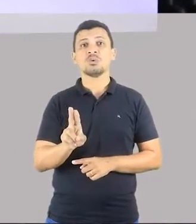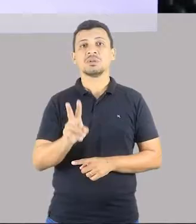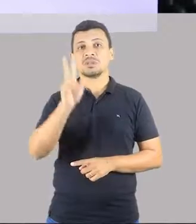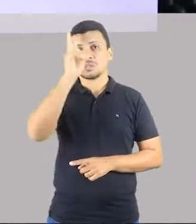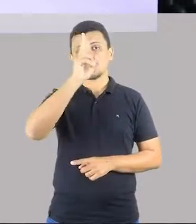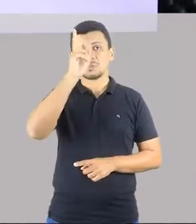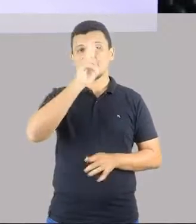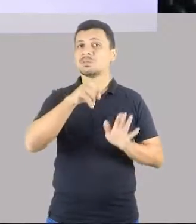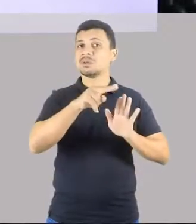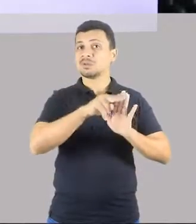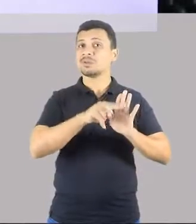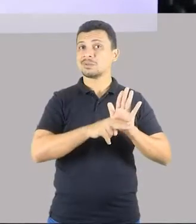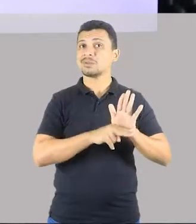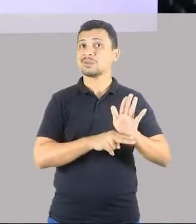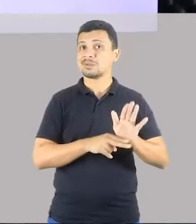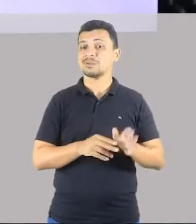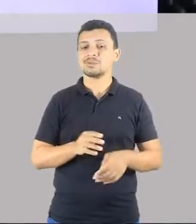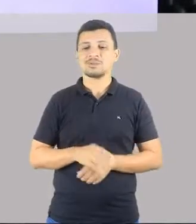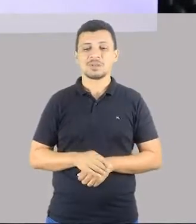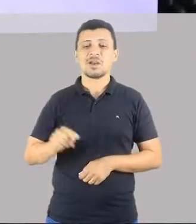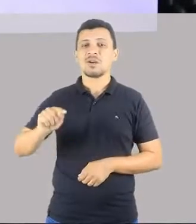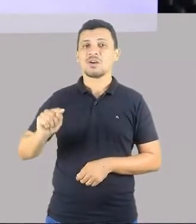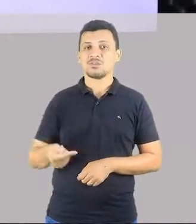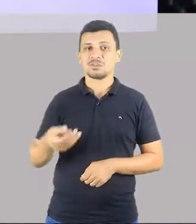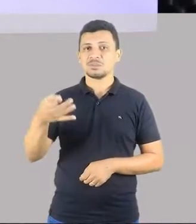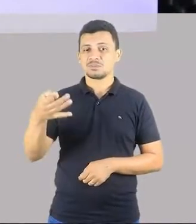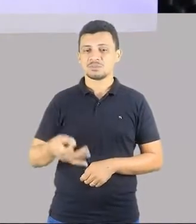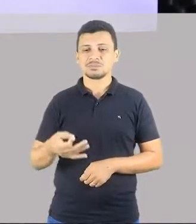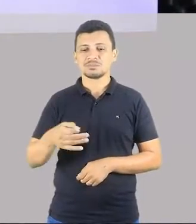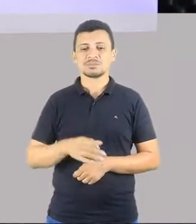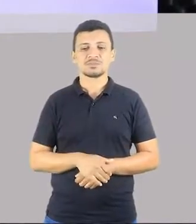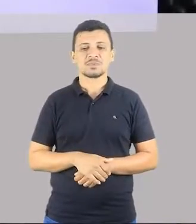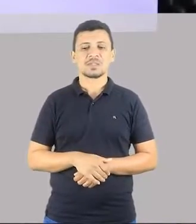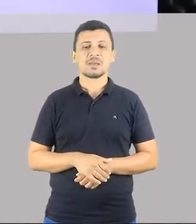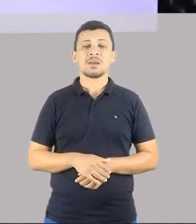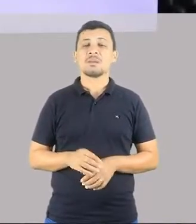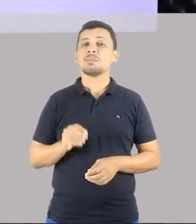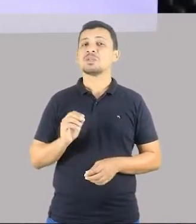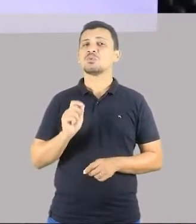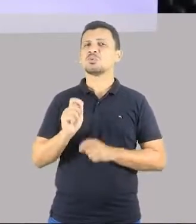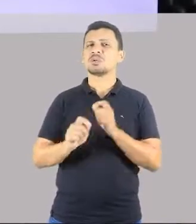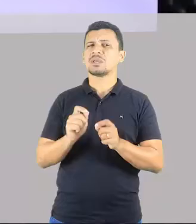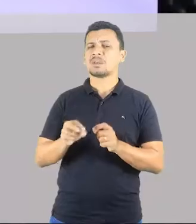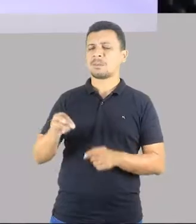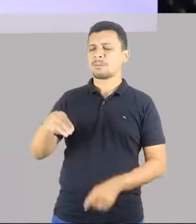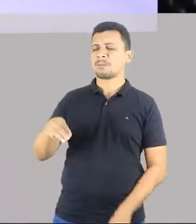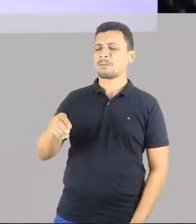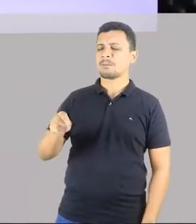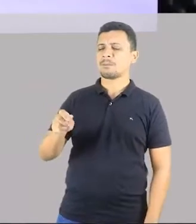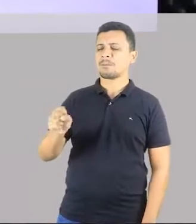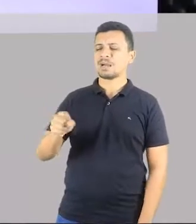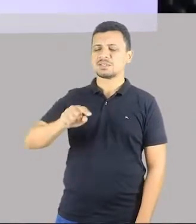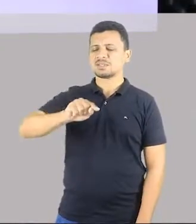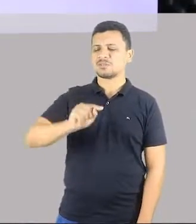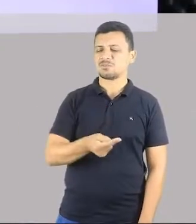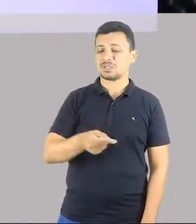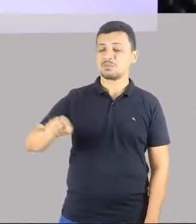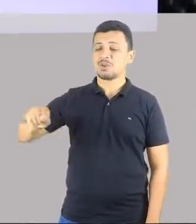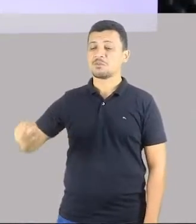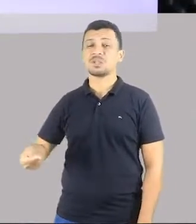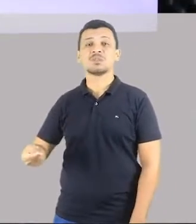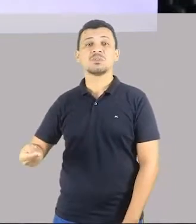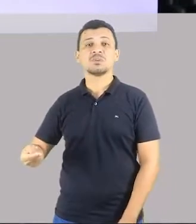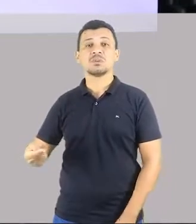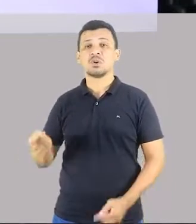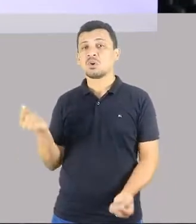dessa regrinha. Então, a vírgula aí está correta. Agora, olha um detalhe, ele vai intercalar, porque a oração é assim, ó, mas